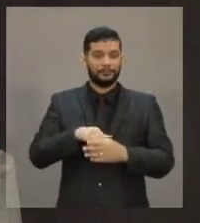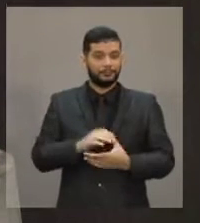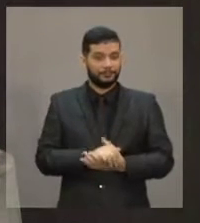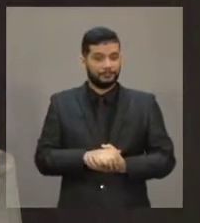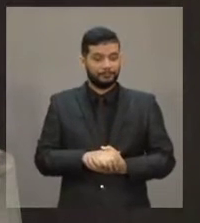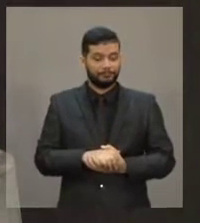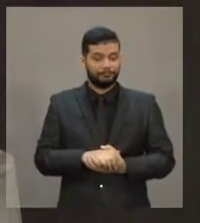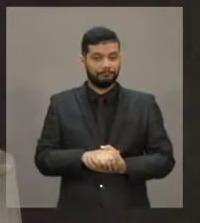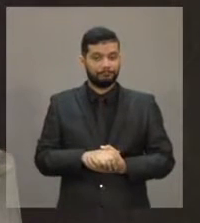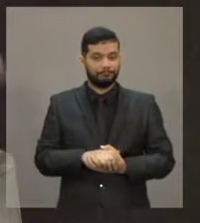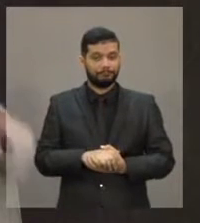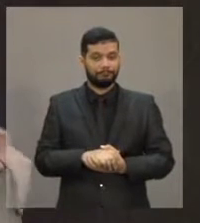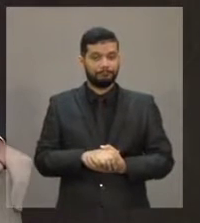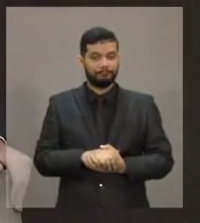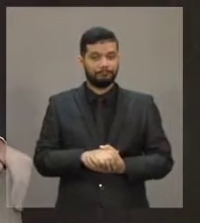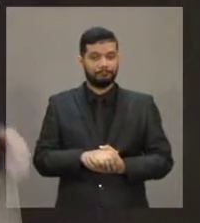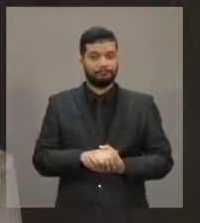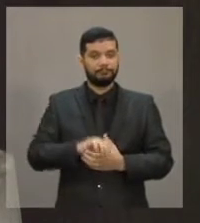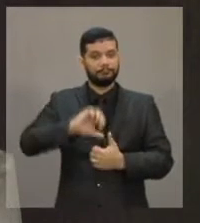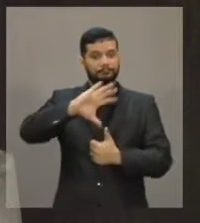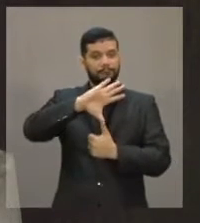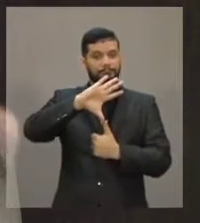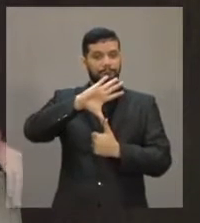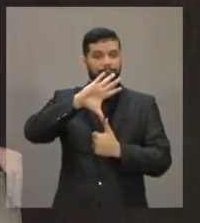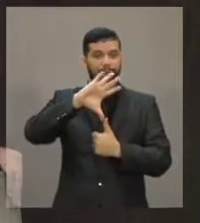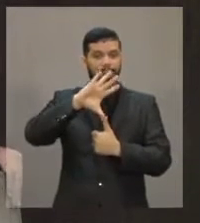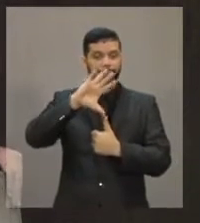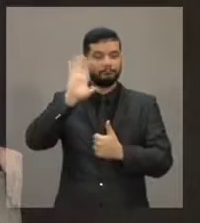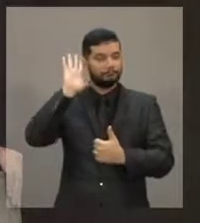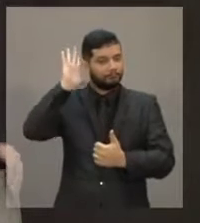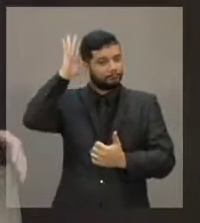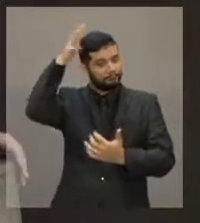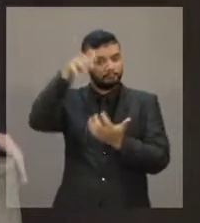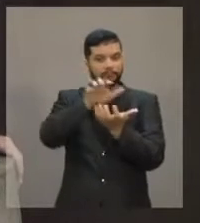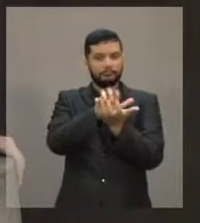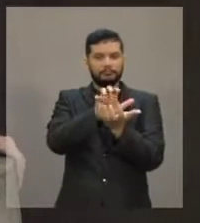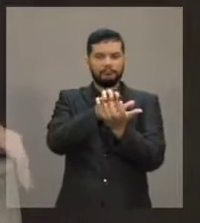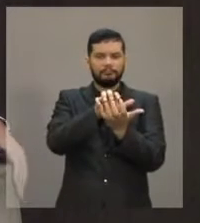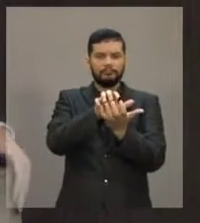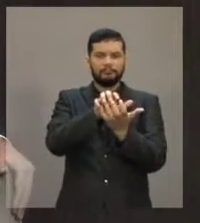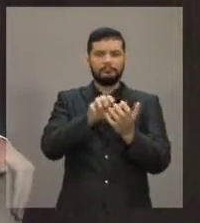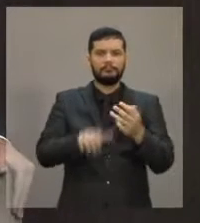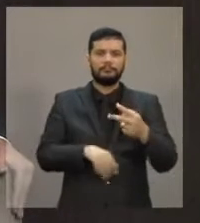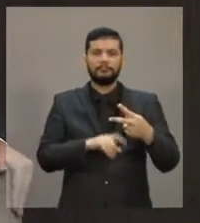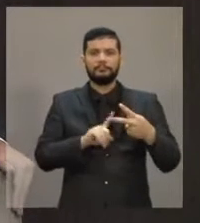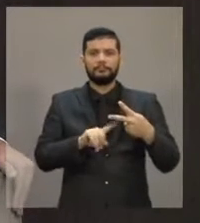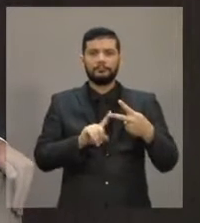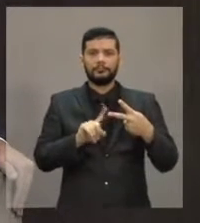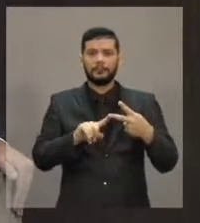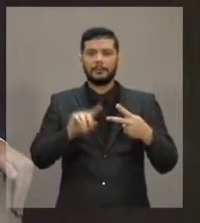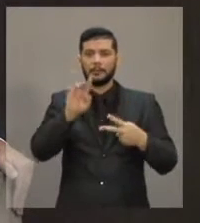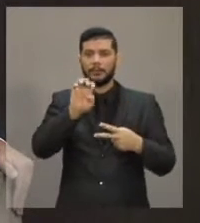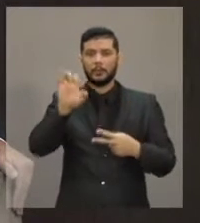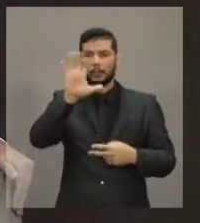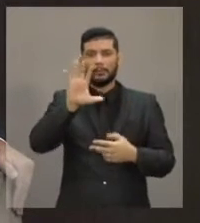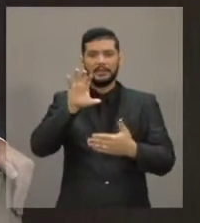Tem sido assim na América do Norte, agora com o Trump, tem sido assim em alguns estados da Europa